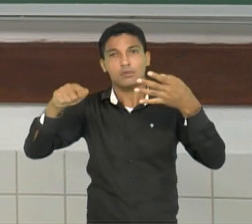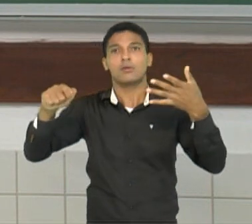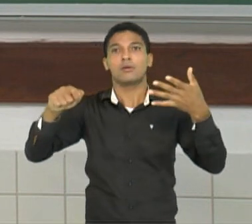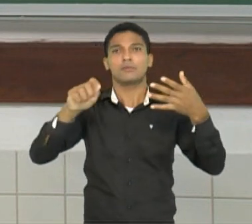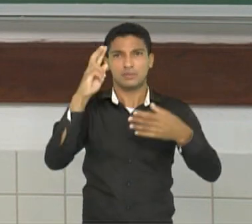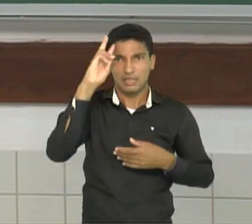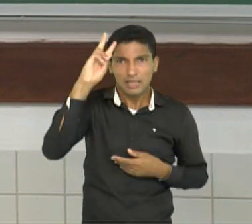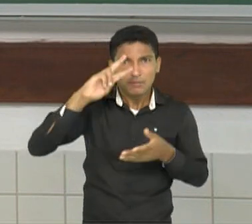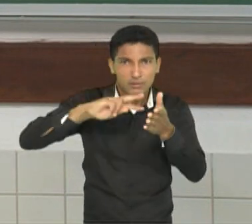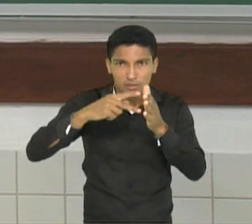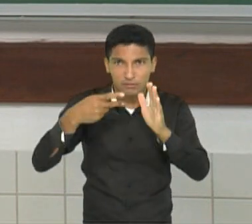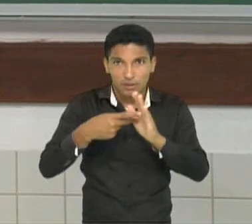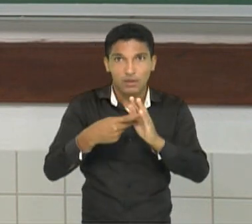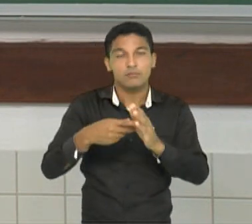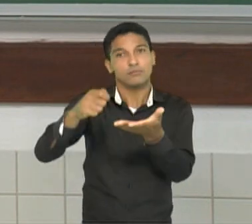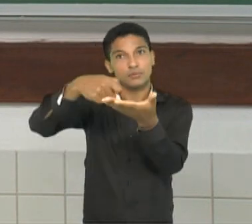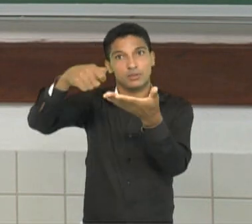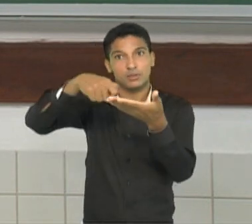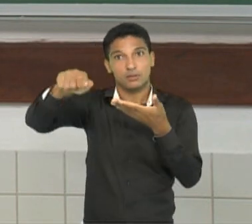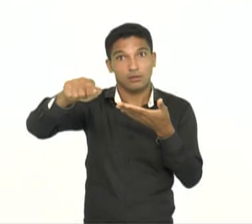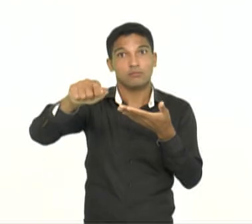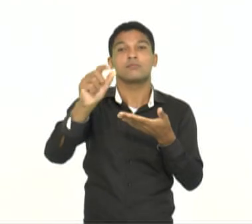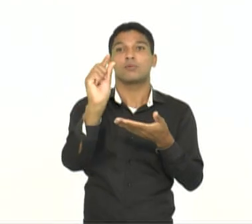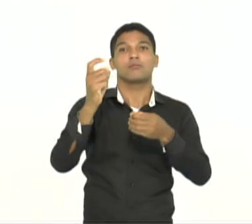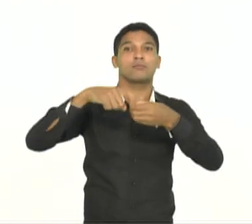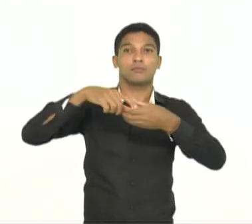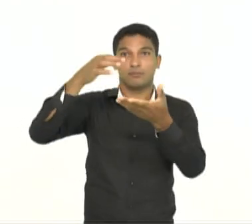deles? Escreve rapidinho e a gente já volta para corrigir.